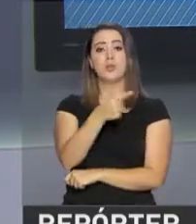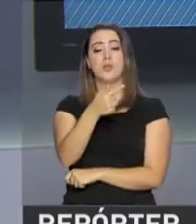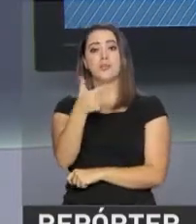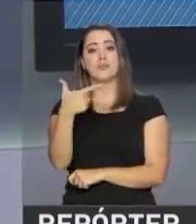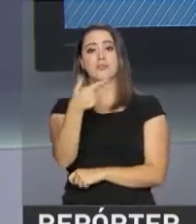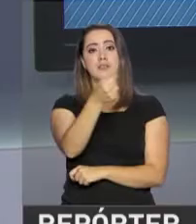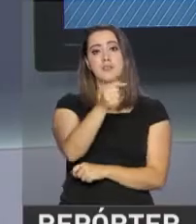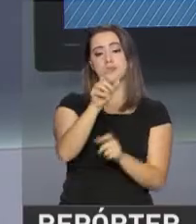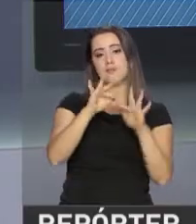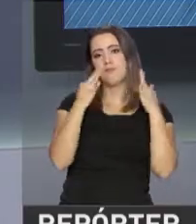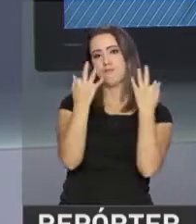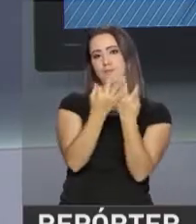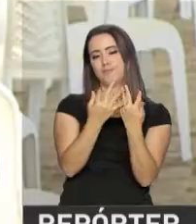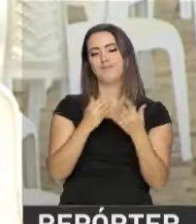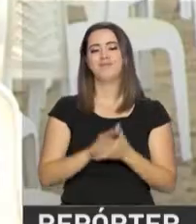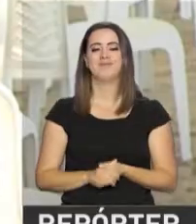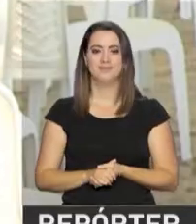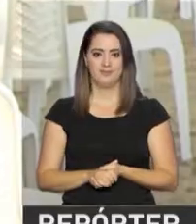beneficiadas